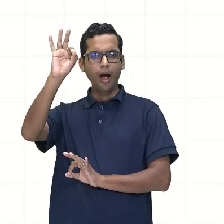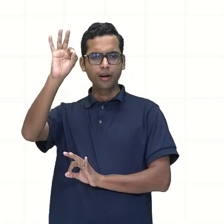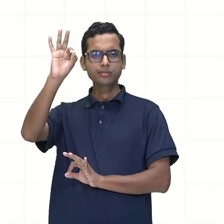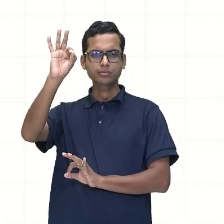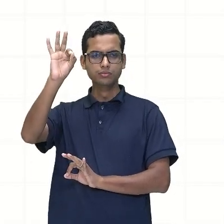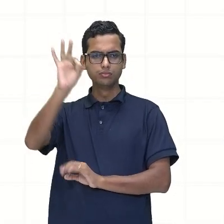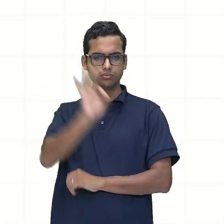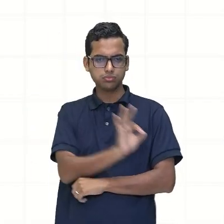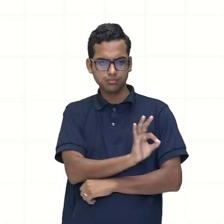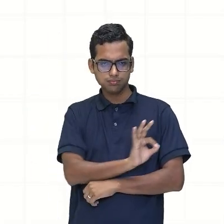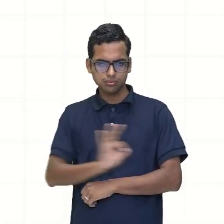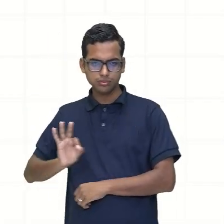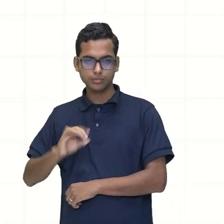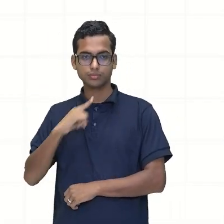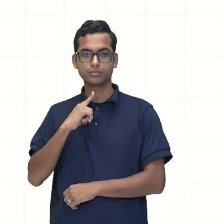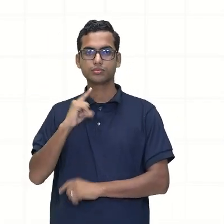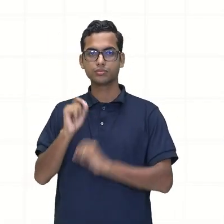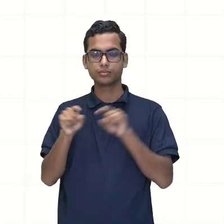36,87,